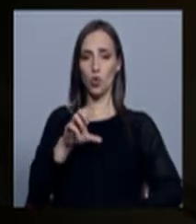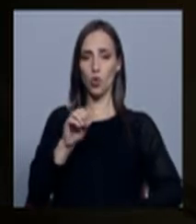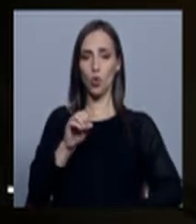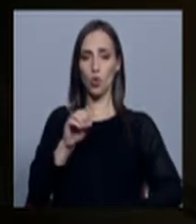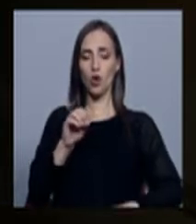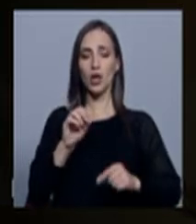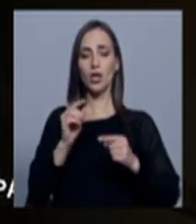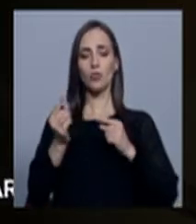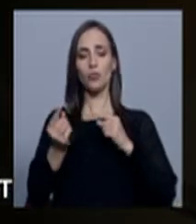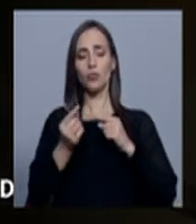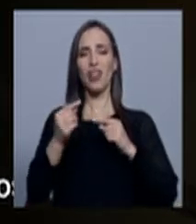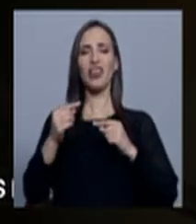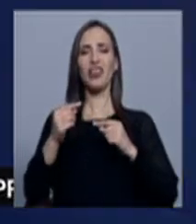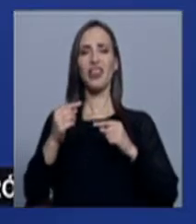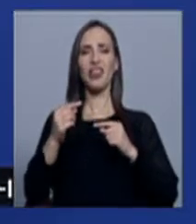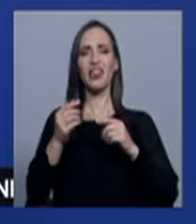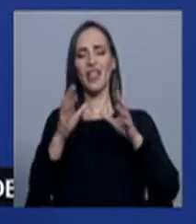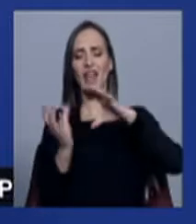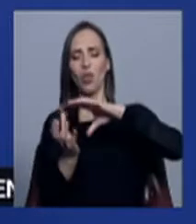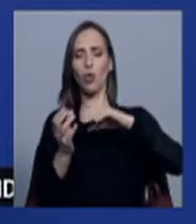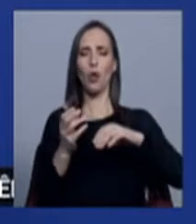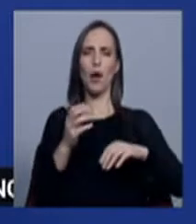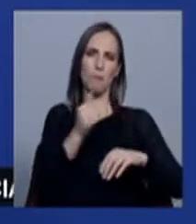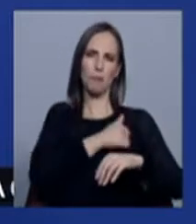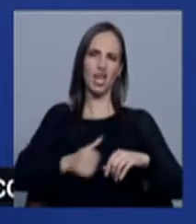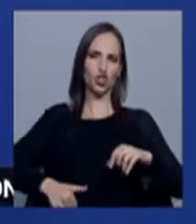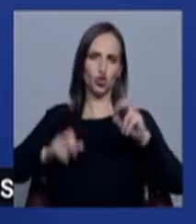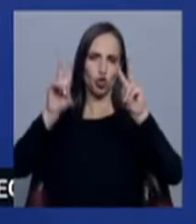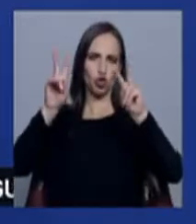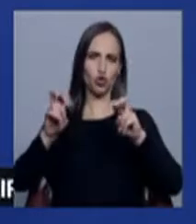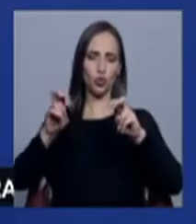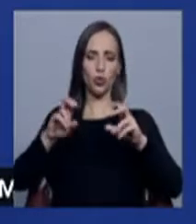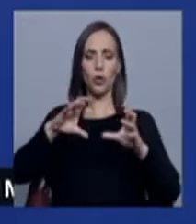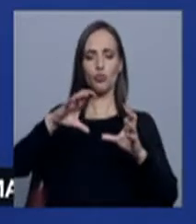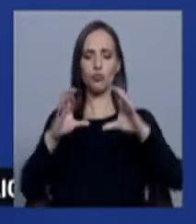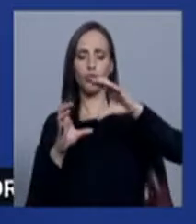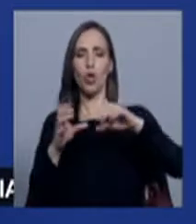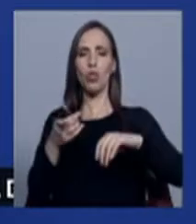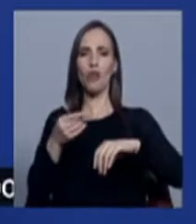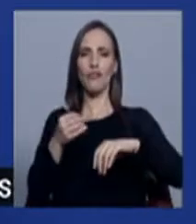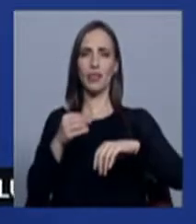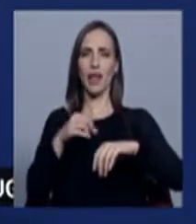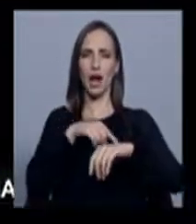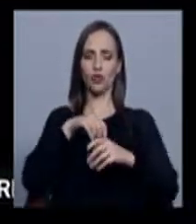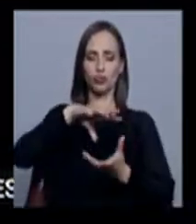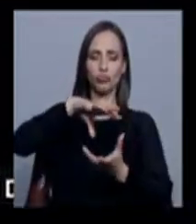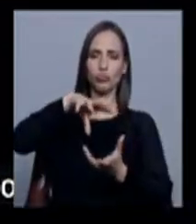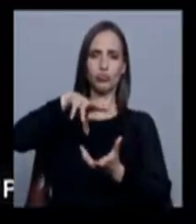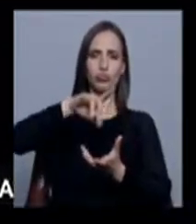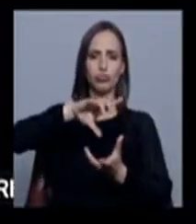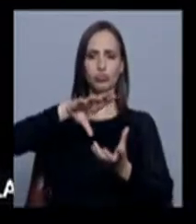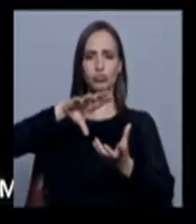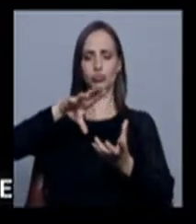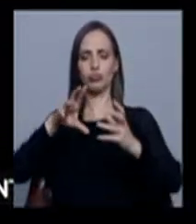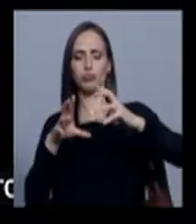preguiçoso. É um planeta preguiçoso, gira com quase uma inclinação de 90 graus, e é um dos maiores sistemas, um dos maiores mistérios do sistema